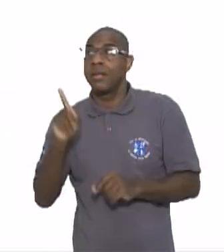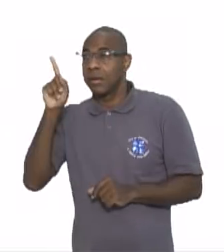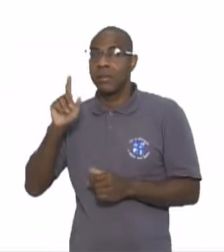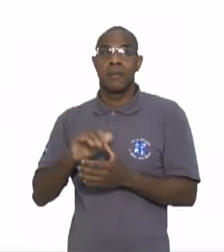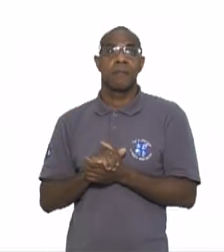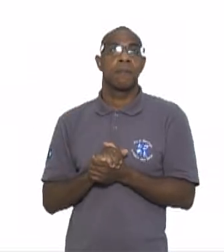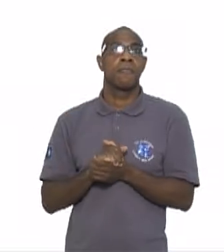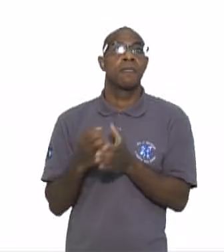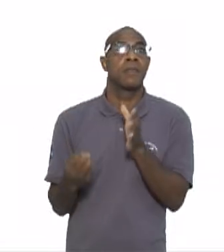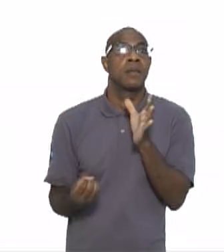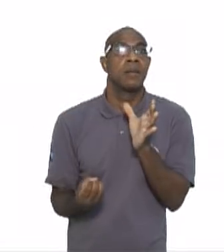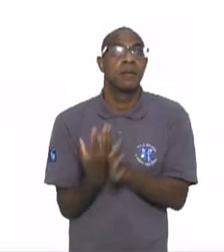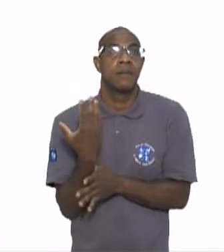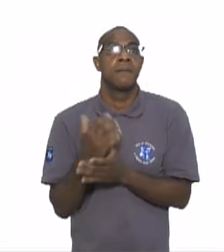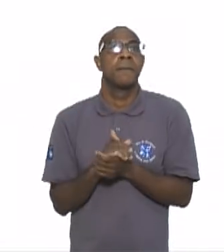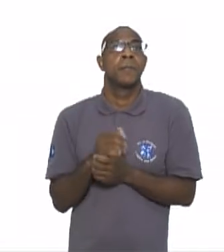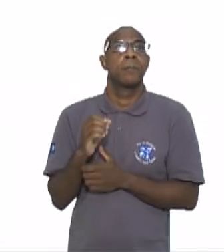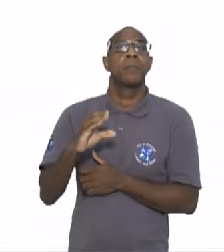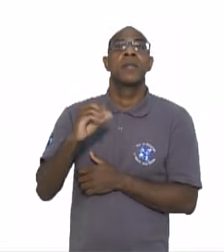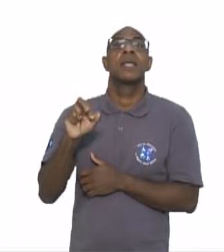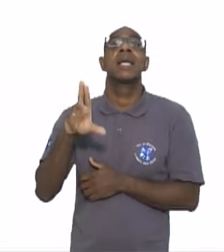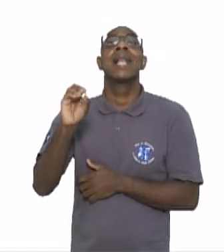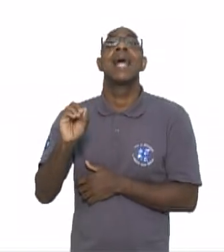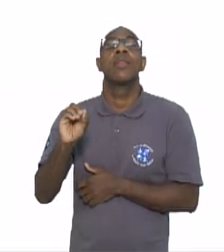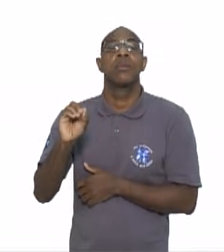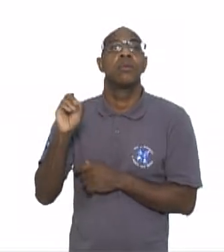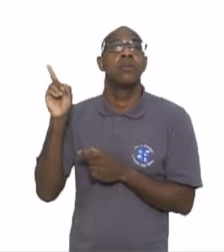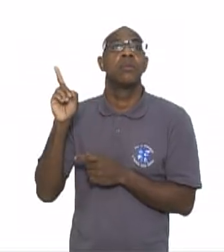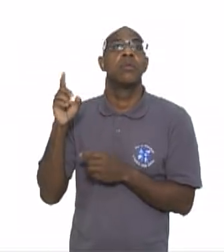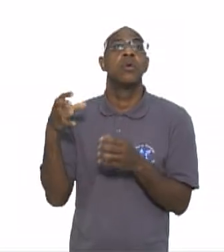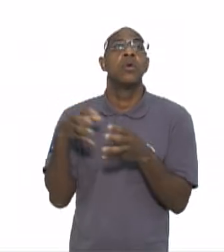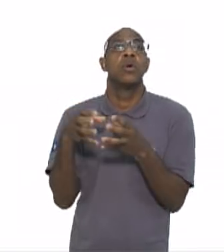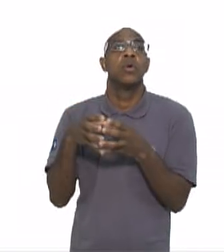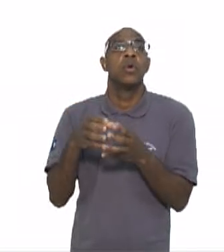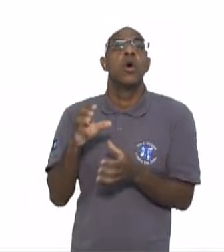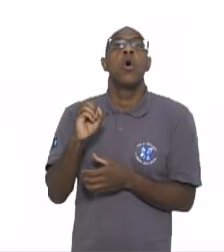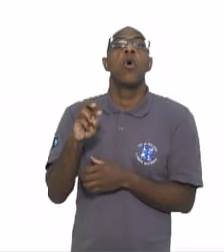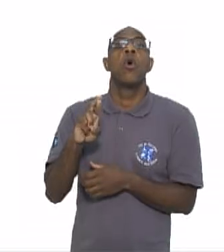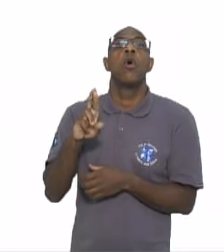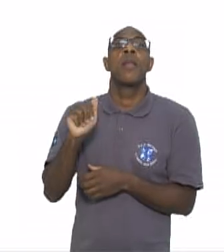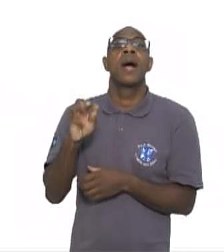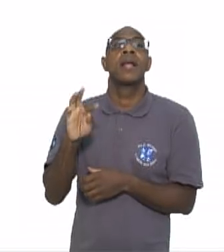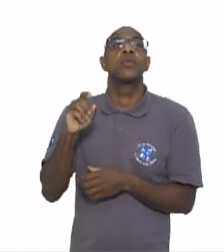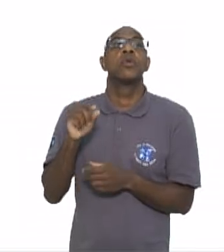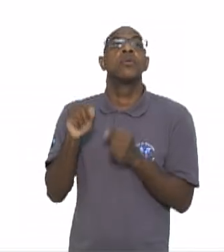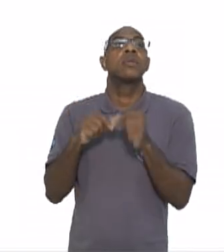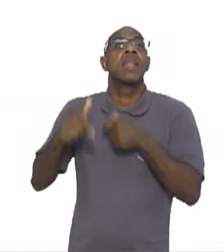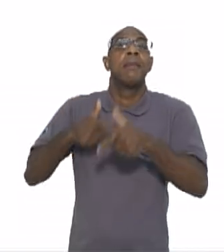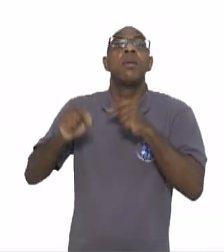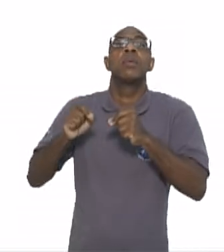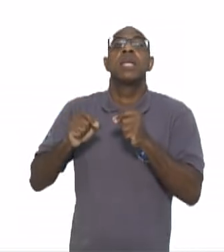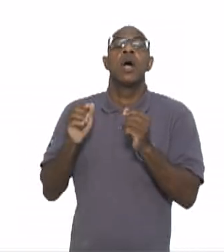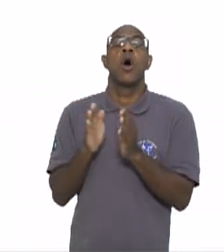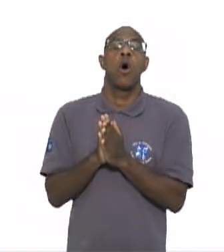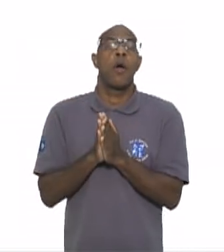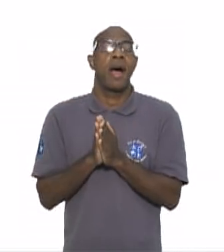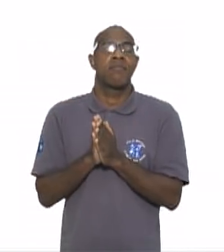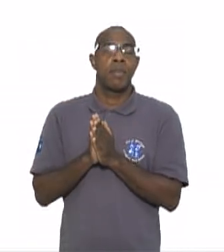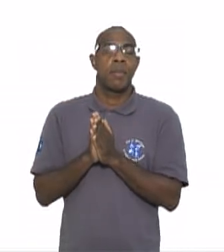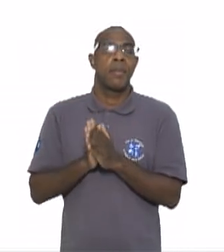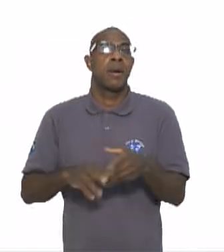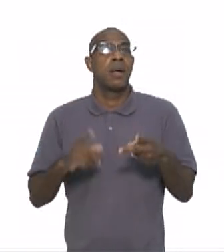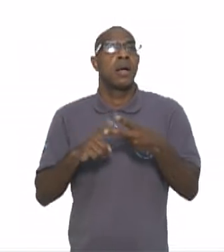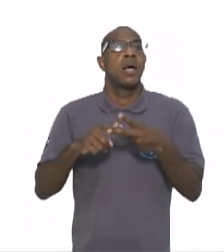A formação da sociedade feudal. O clero, que são os oratores, com a função de orar. A nobreza,